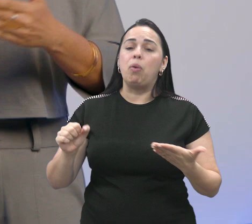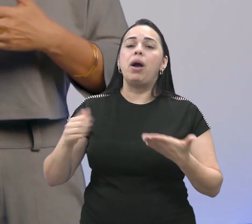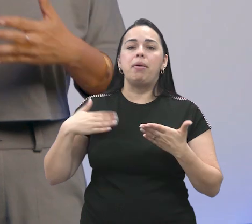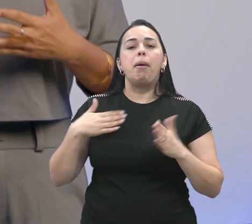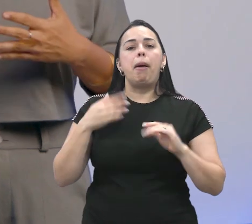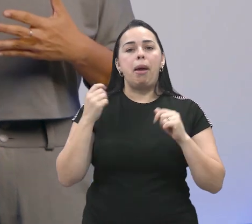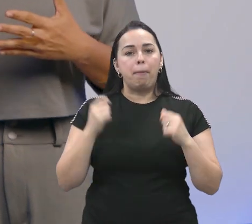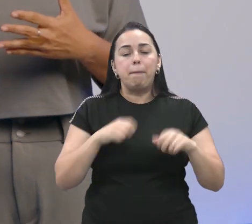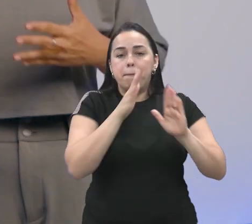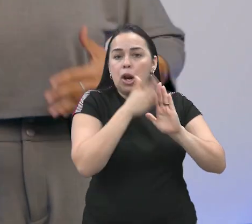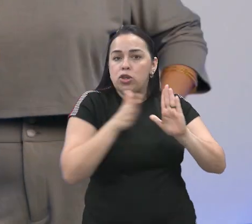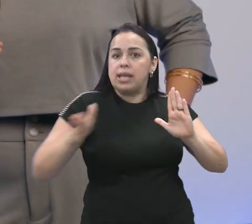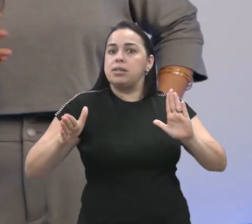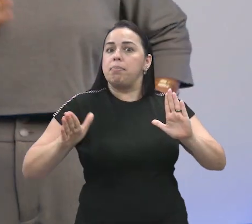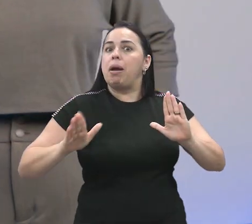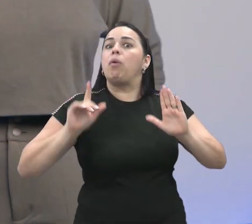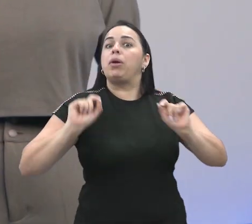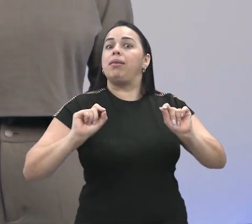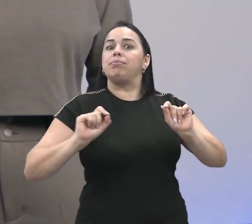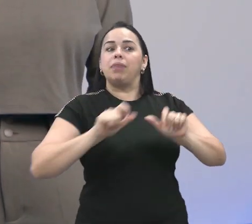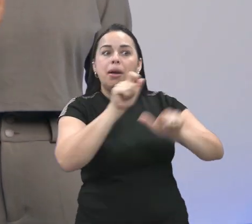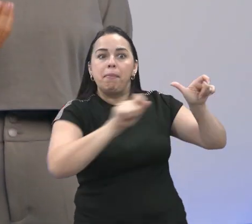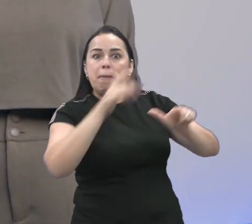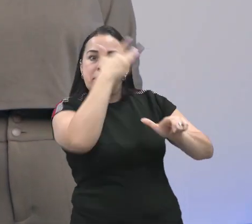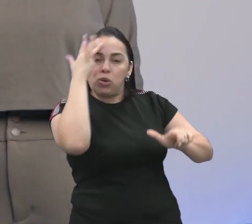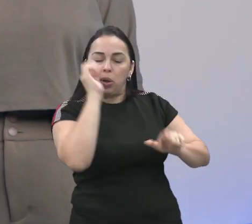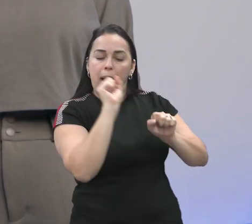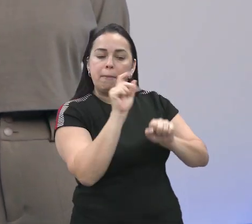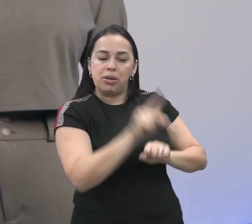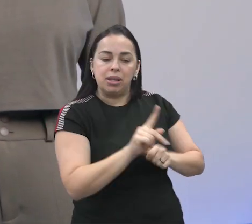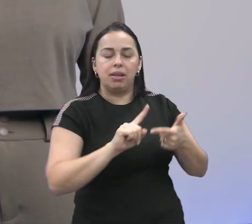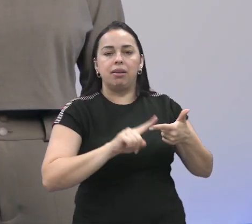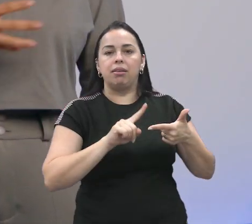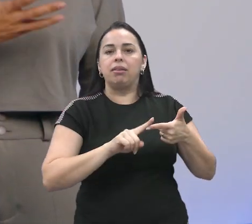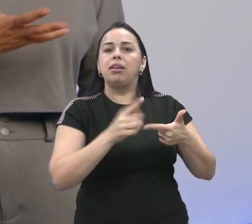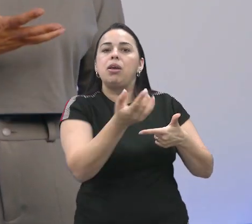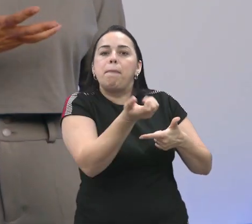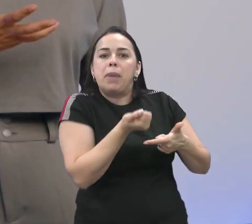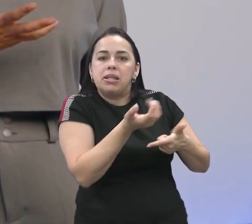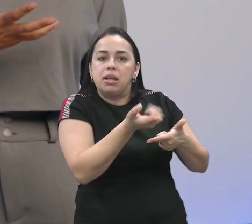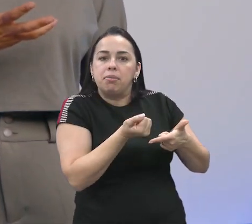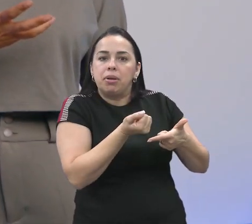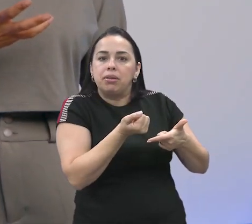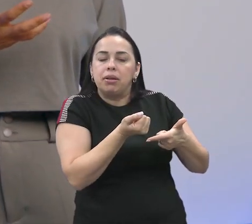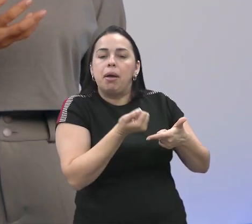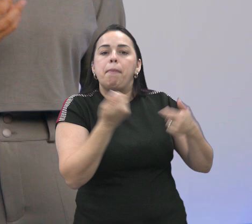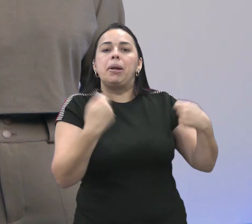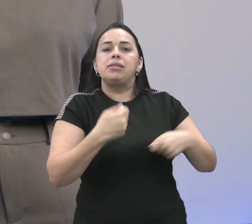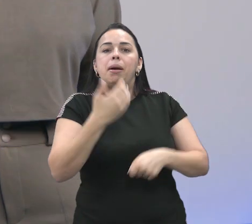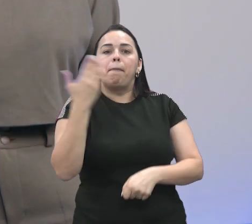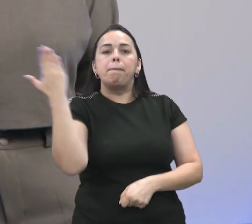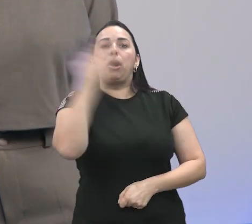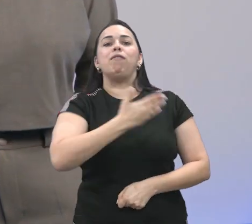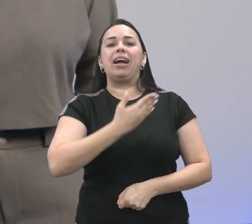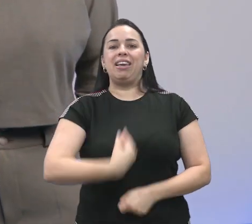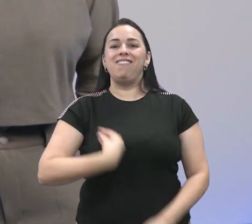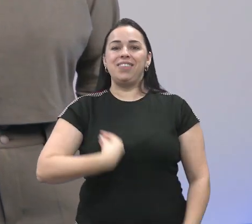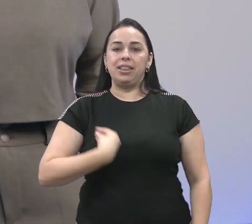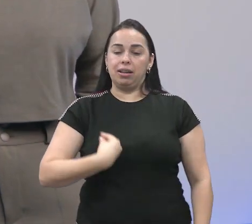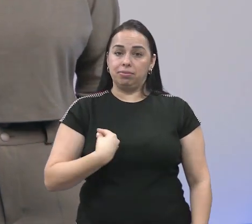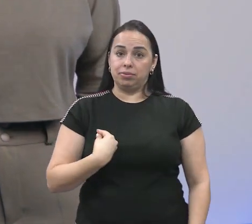é um procedimento feito para comprovar que aposentados e pensionistas que recebem o benefício estão